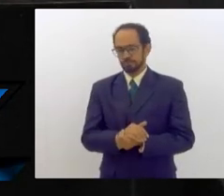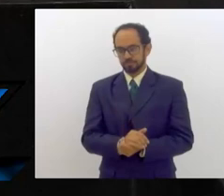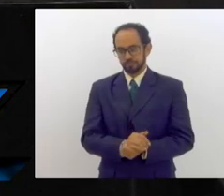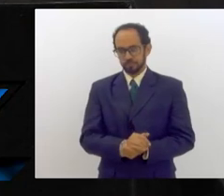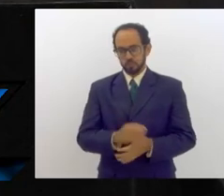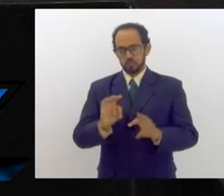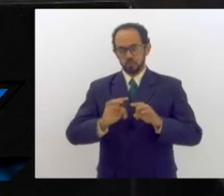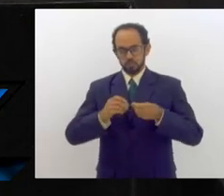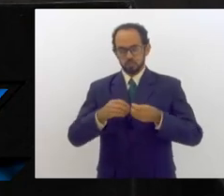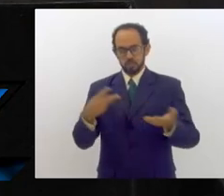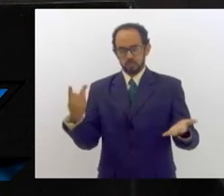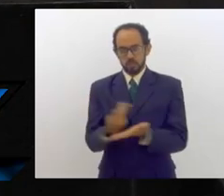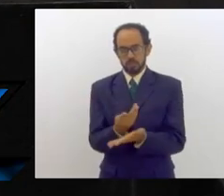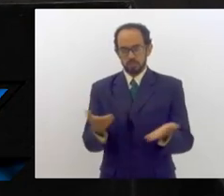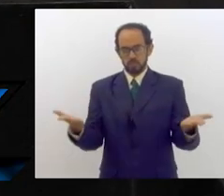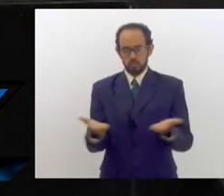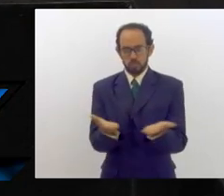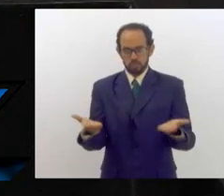hoje fruto